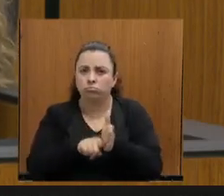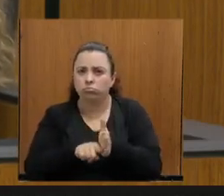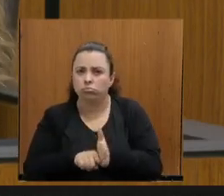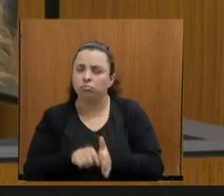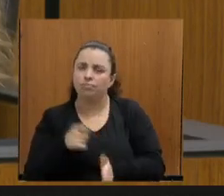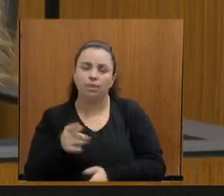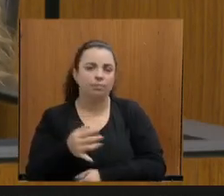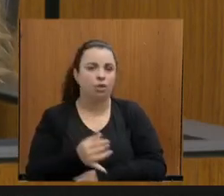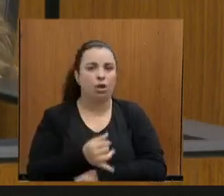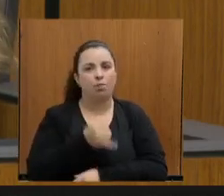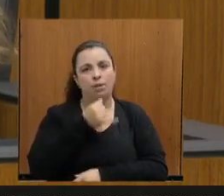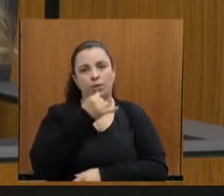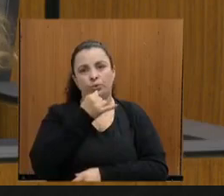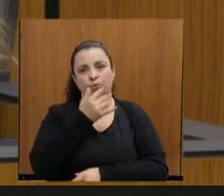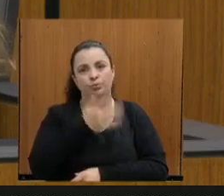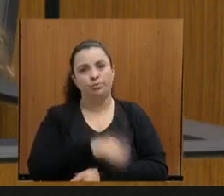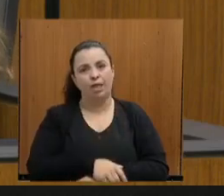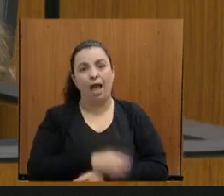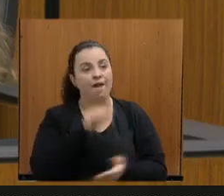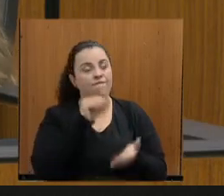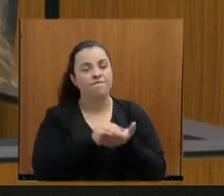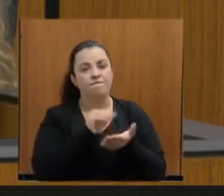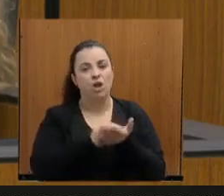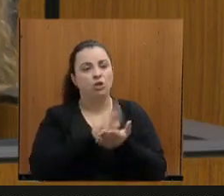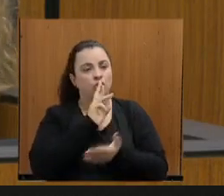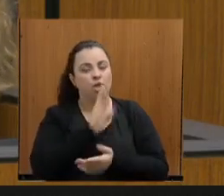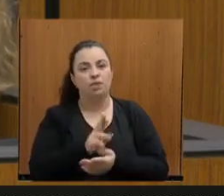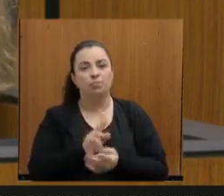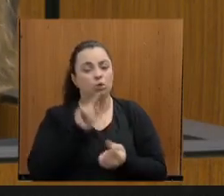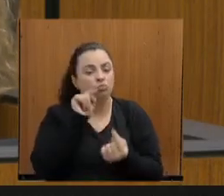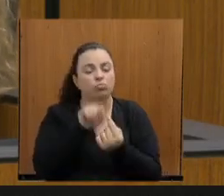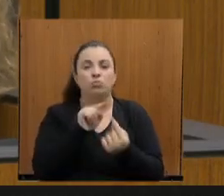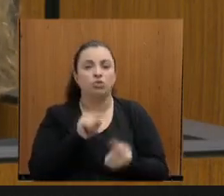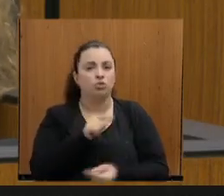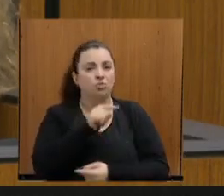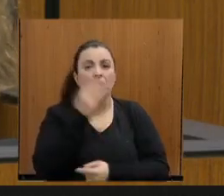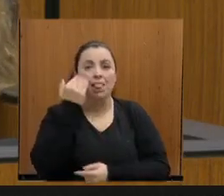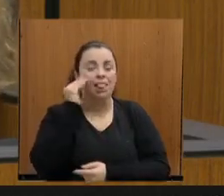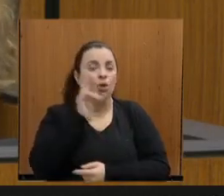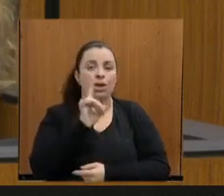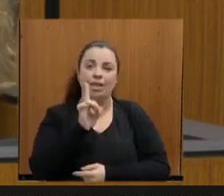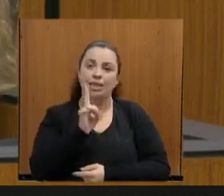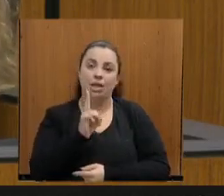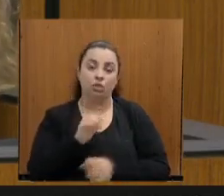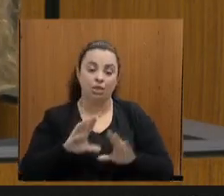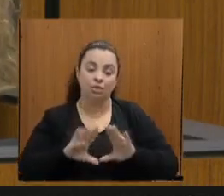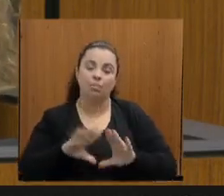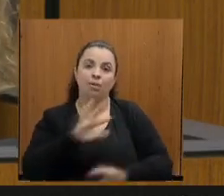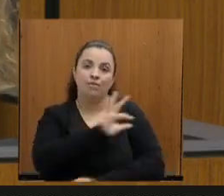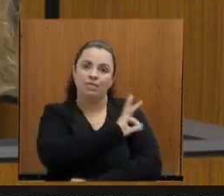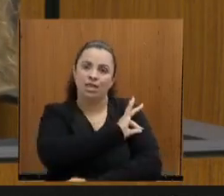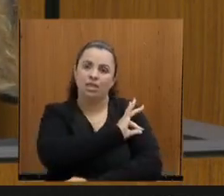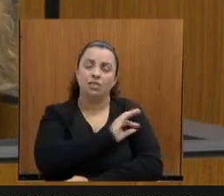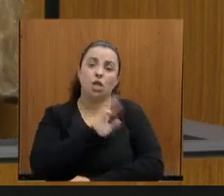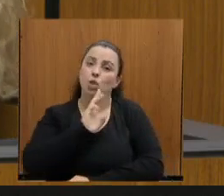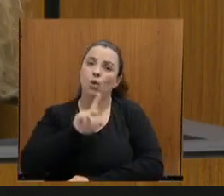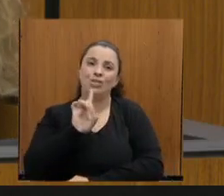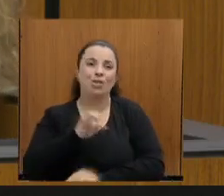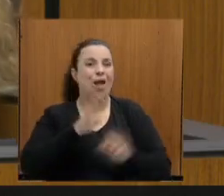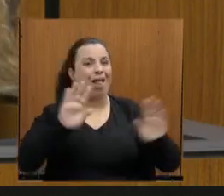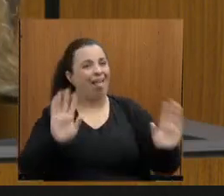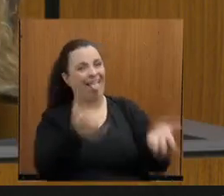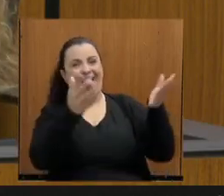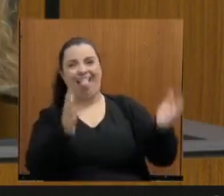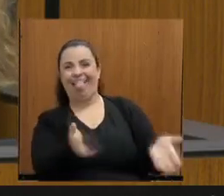eu lamento na falta de objetividade e de não entender que o Assembleia fiscaliza não é só quando a gente